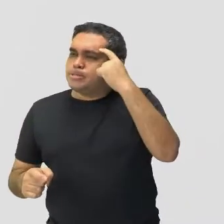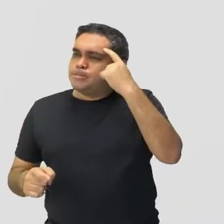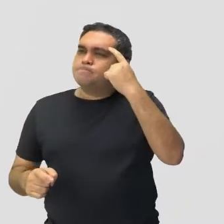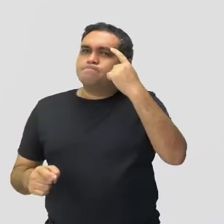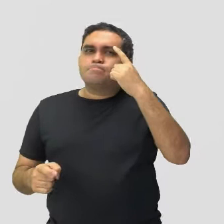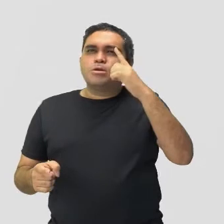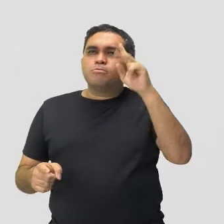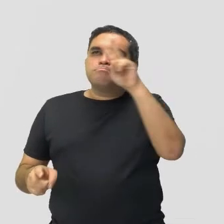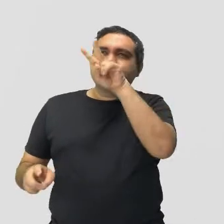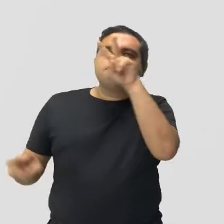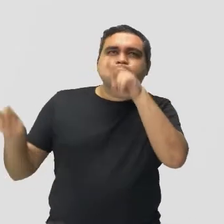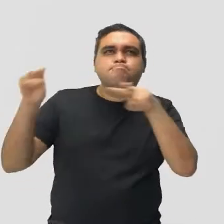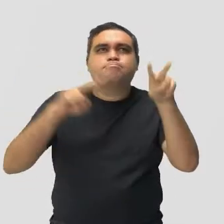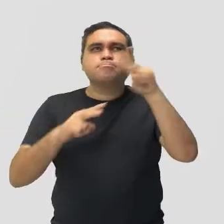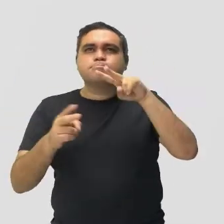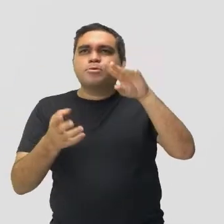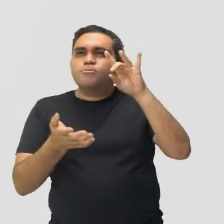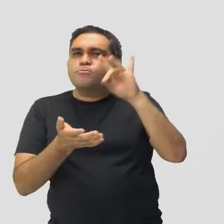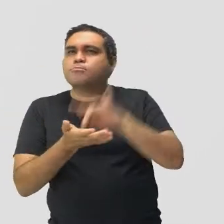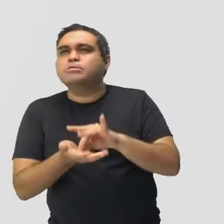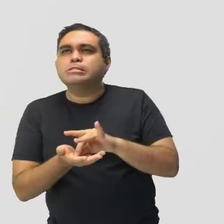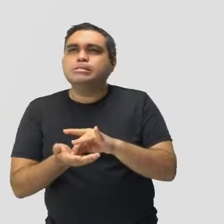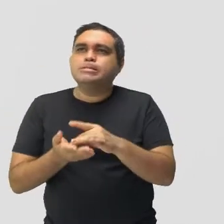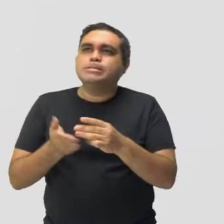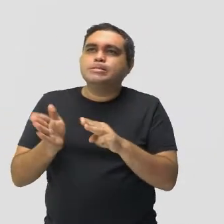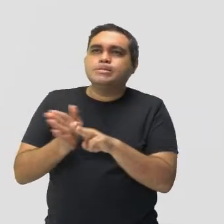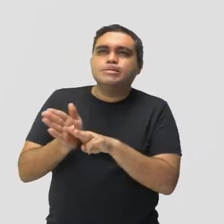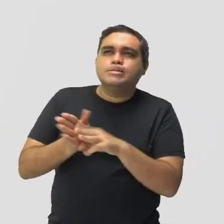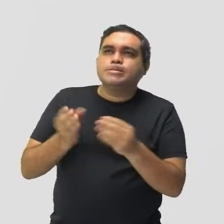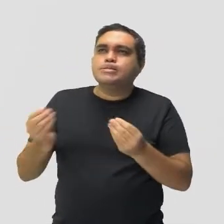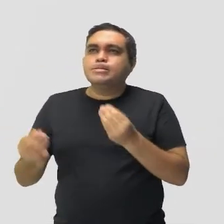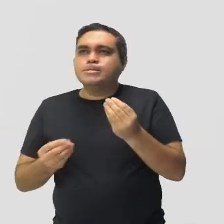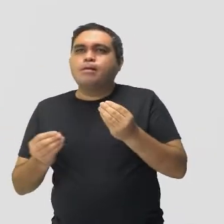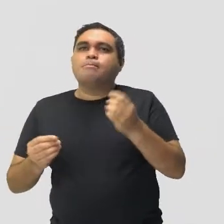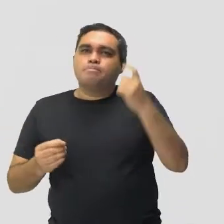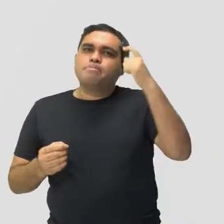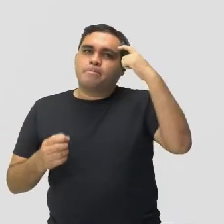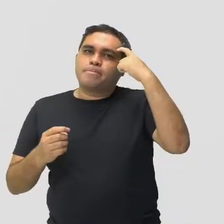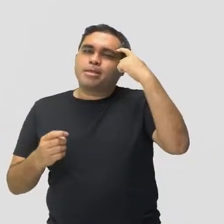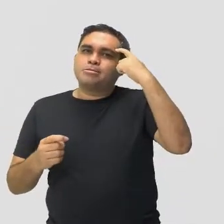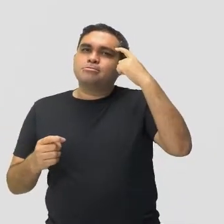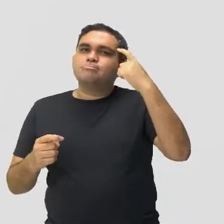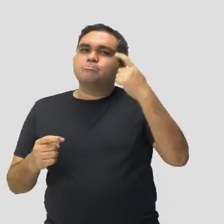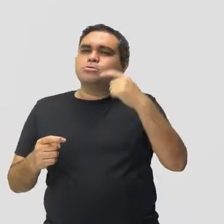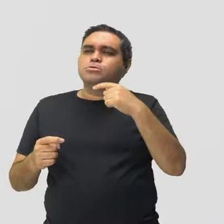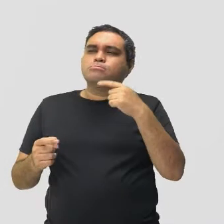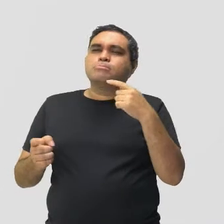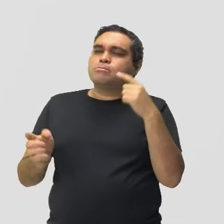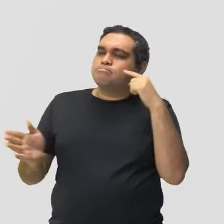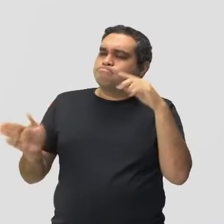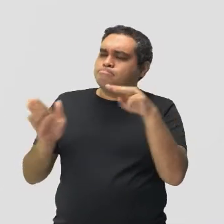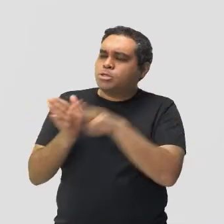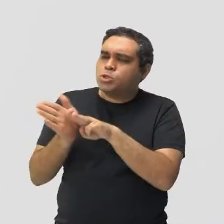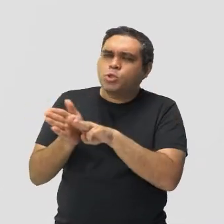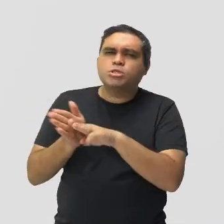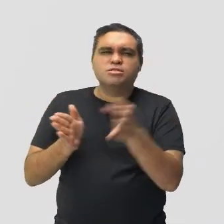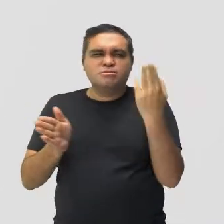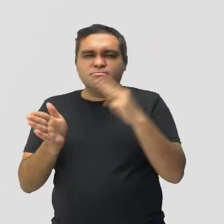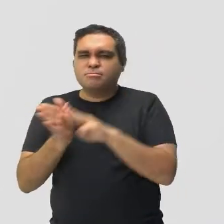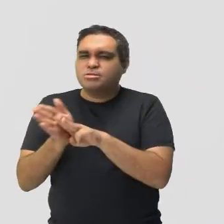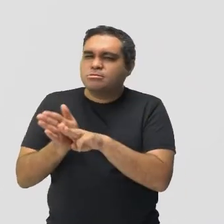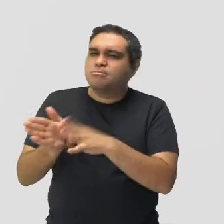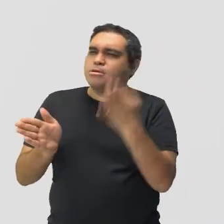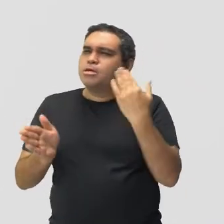realidade. O que é isso, Então, questiona-se os critérios. Qual é a